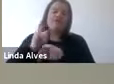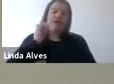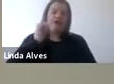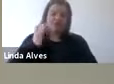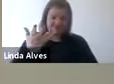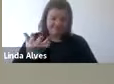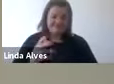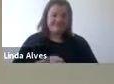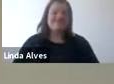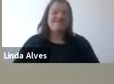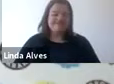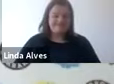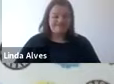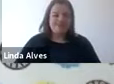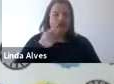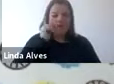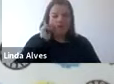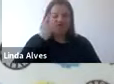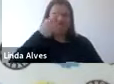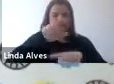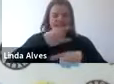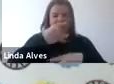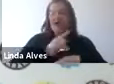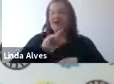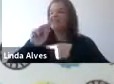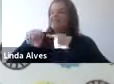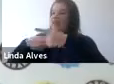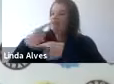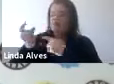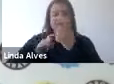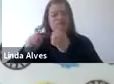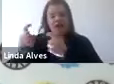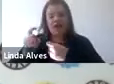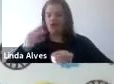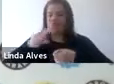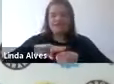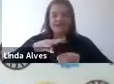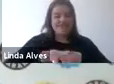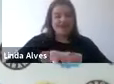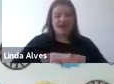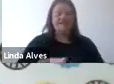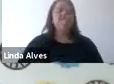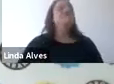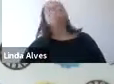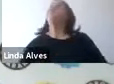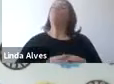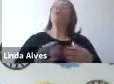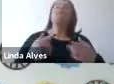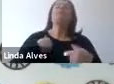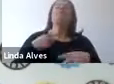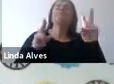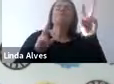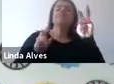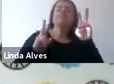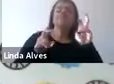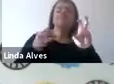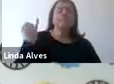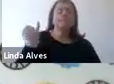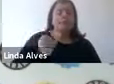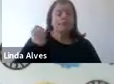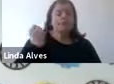acontece. Sim. Daqui a pouco a reunião de Volkswagen, assim vai. Mas eu quero falar com você um assunto muito importante, que